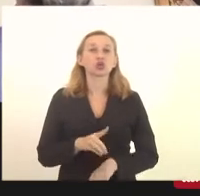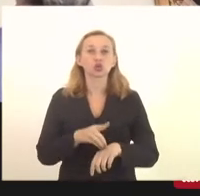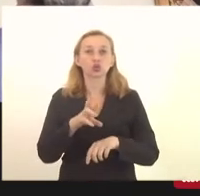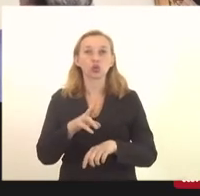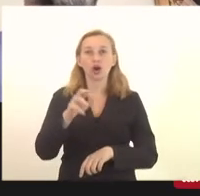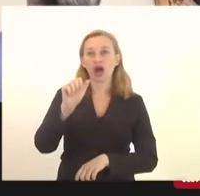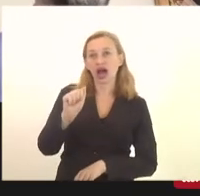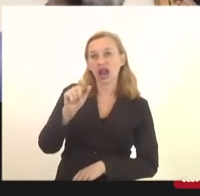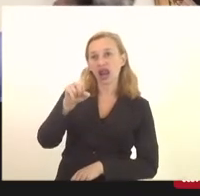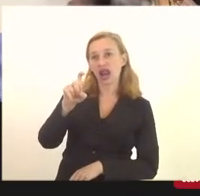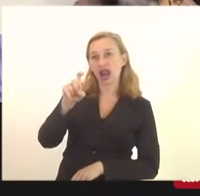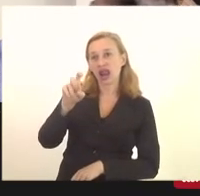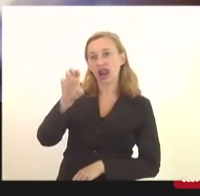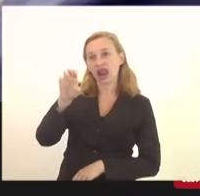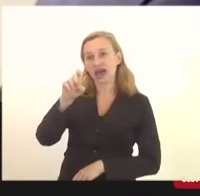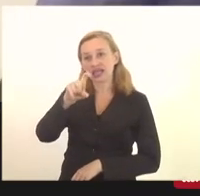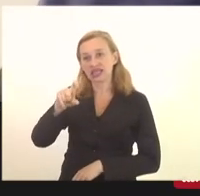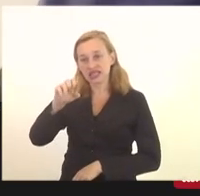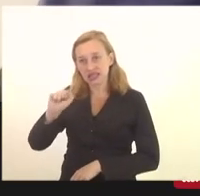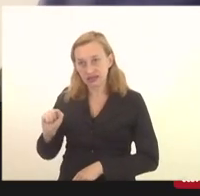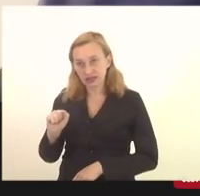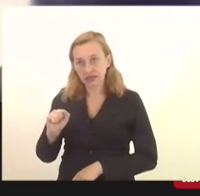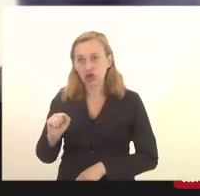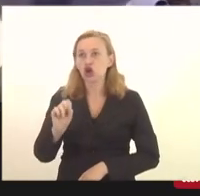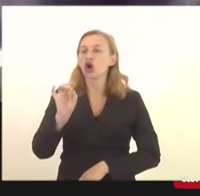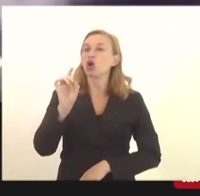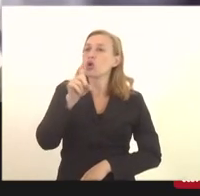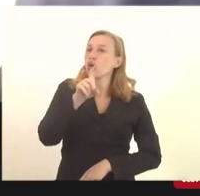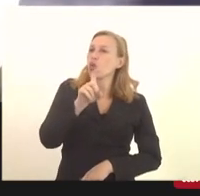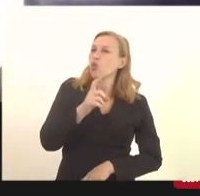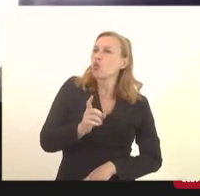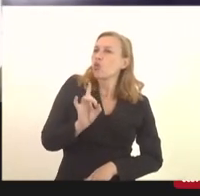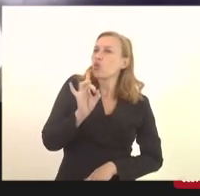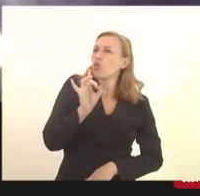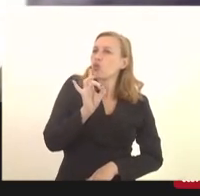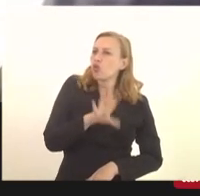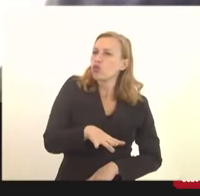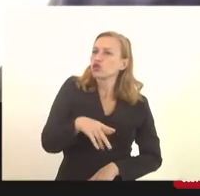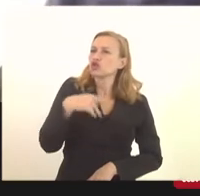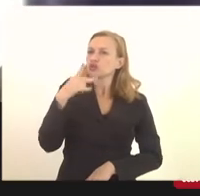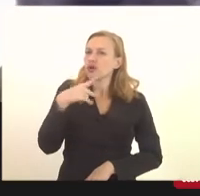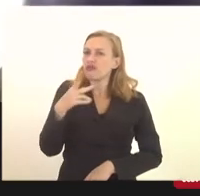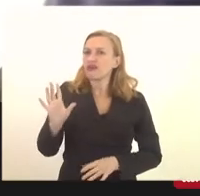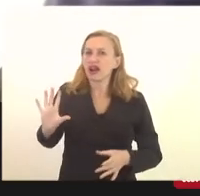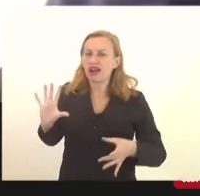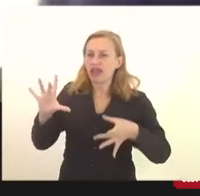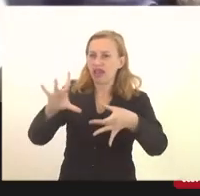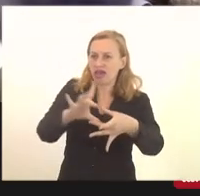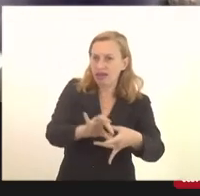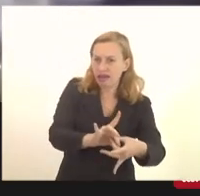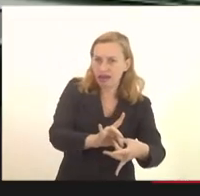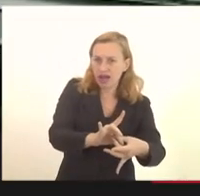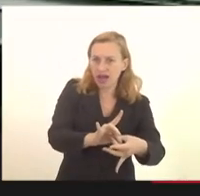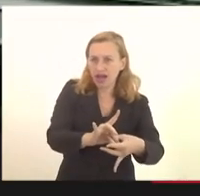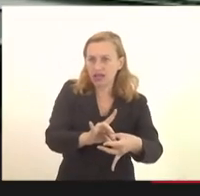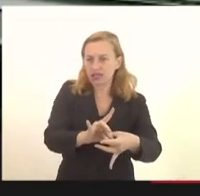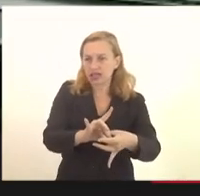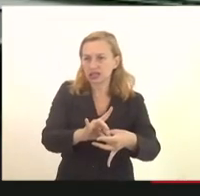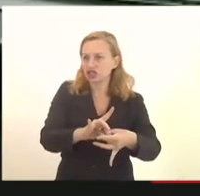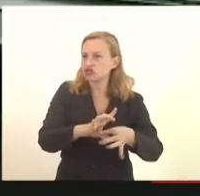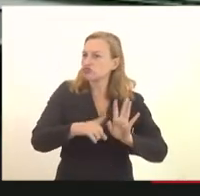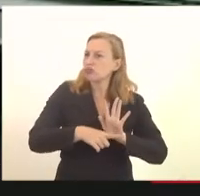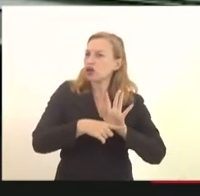Mendes, só uma última questão, exatamente dentro dessa linha de